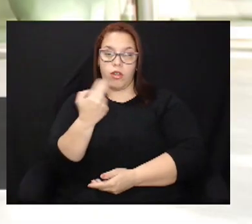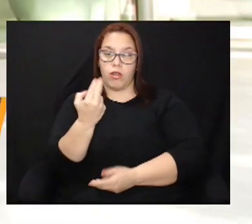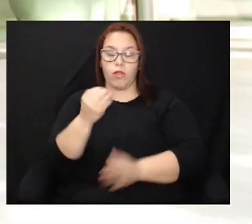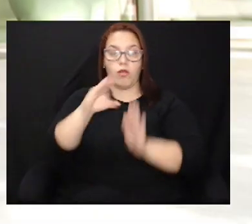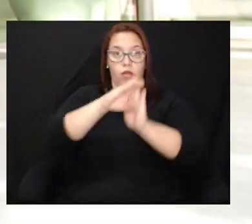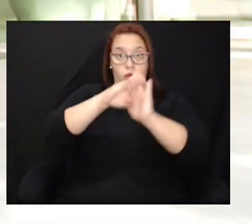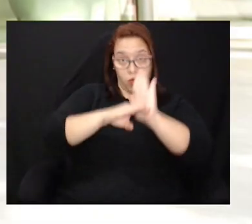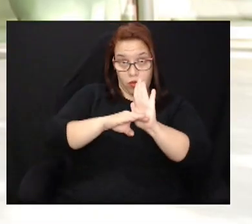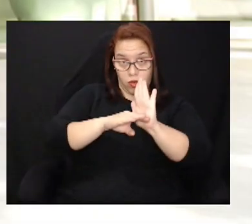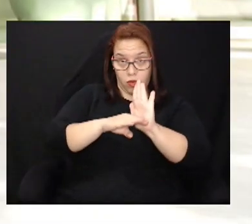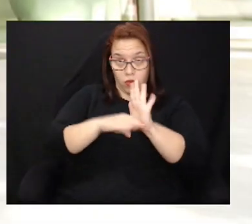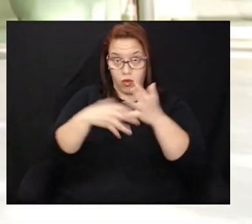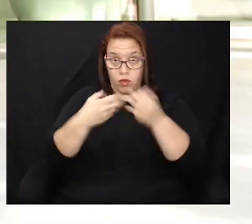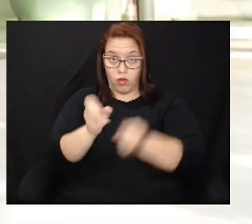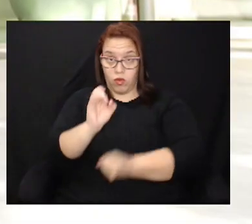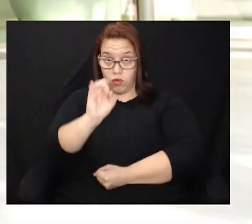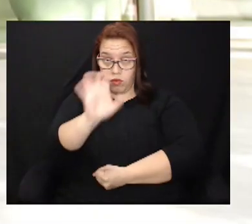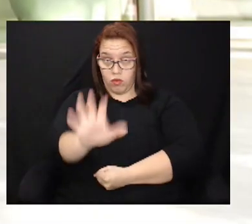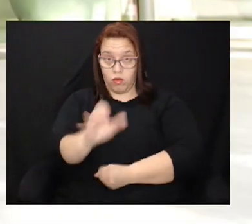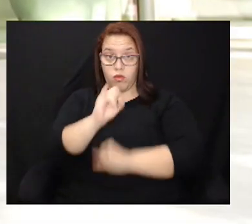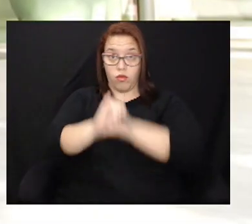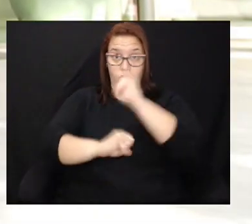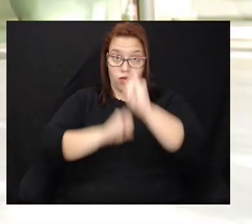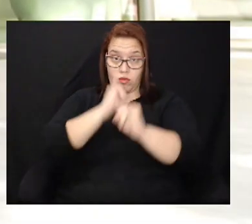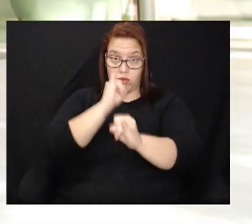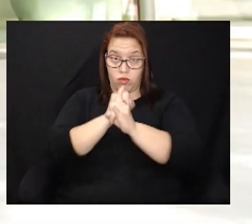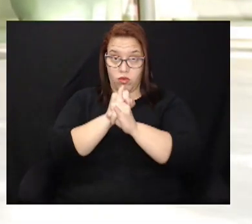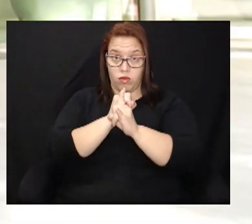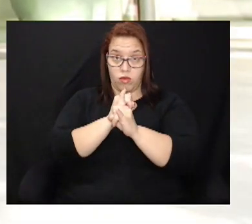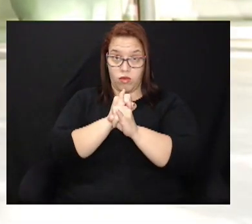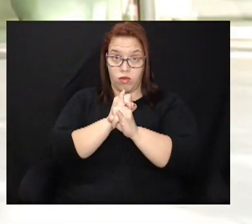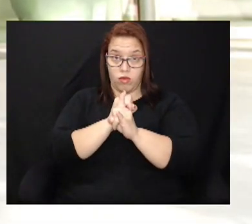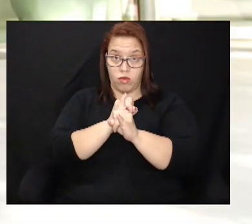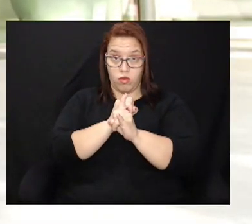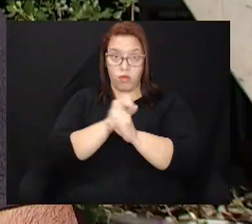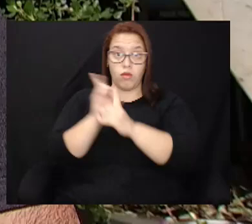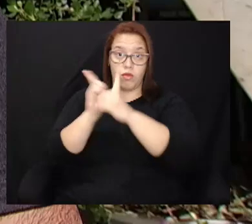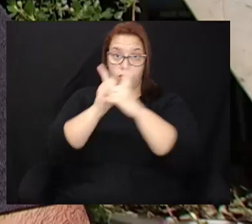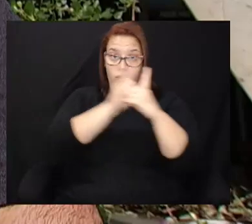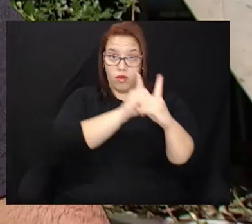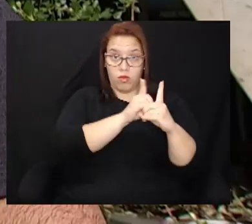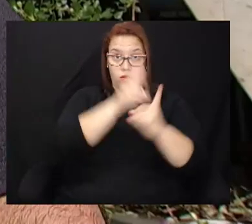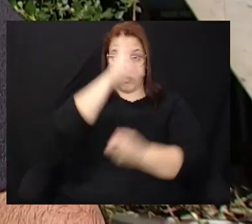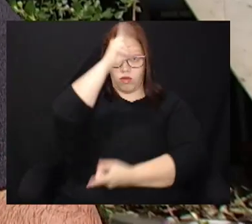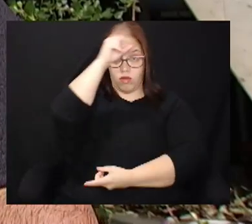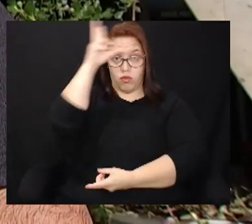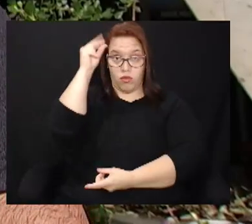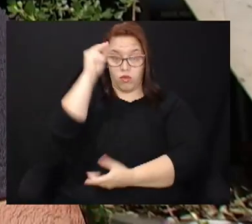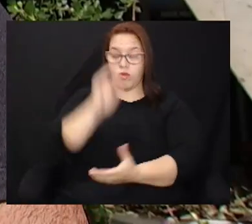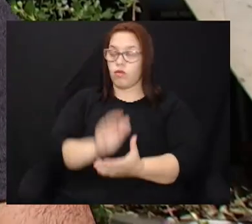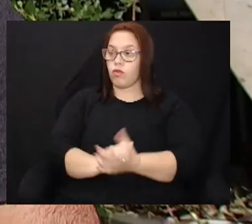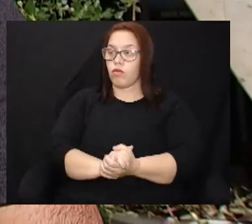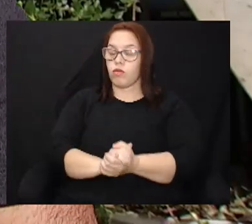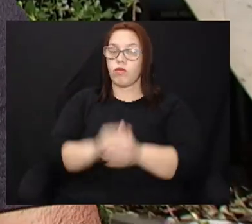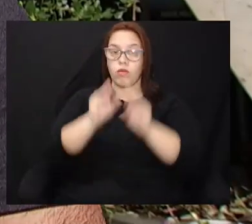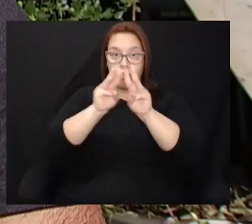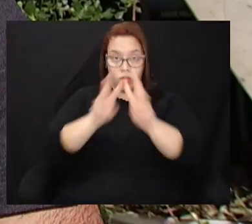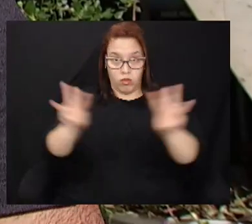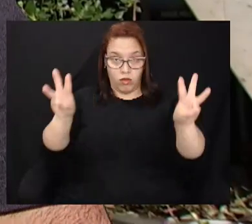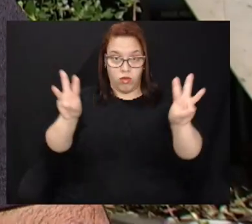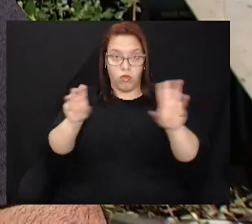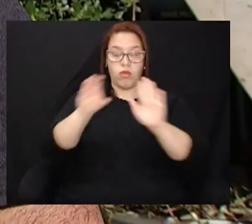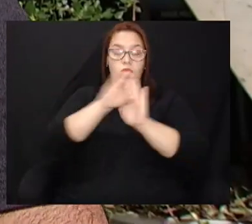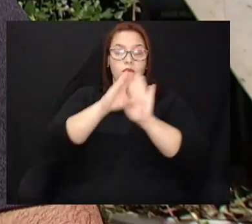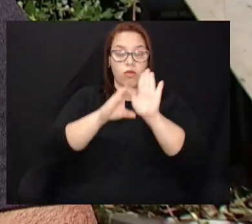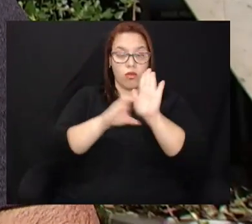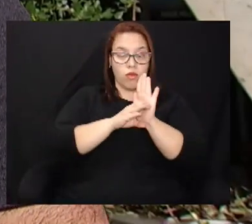feita somente pela internet em canais de autoatendimento da prefeitura. Ele entra no site do programa, tem a